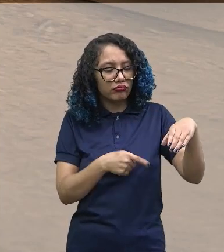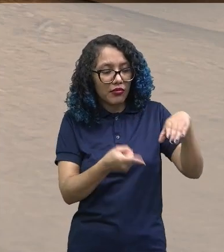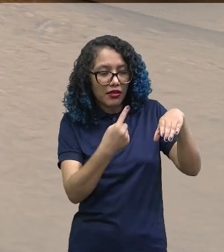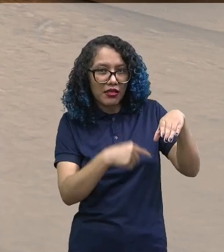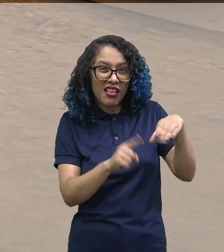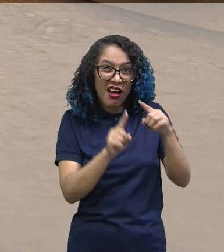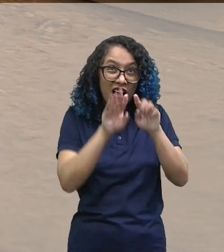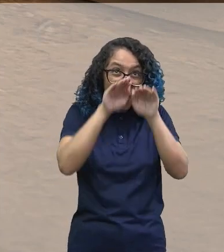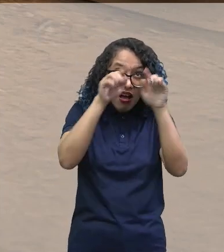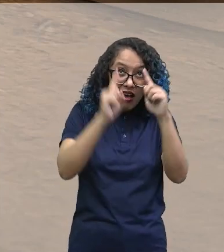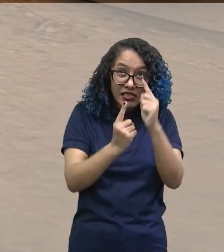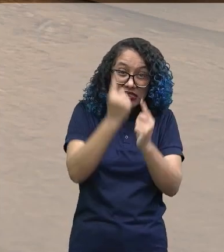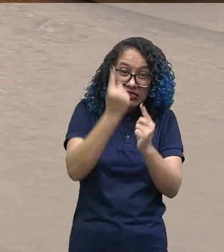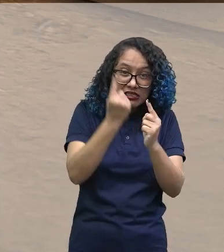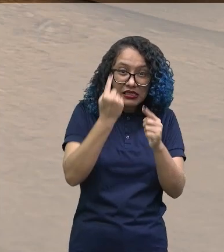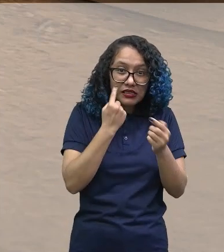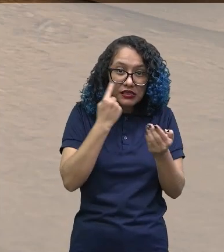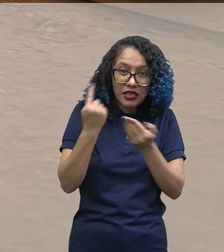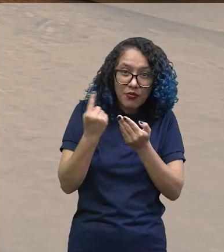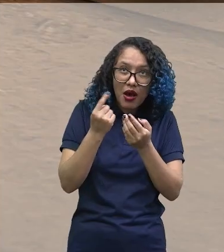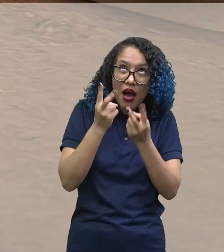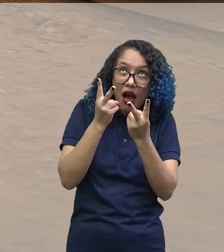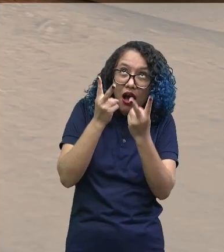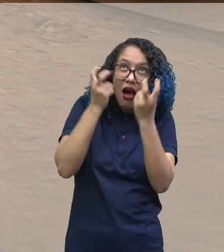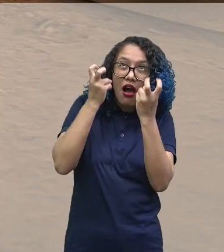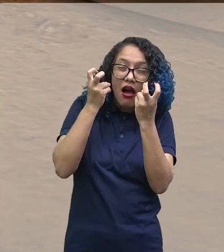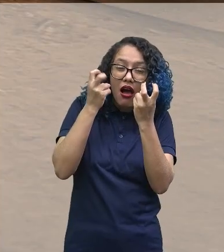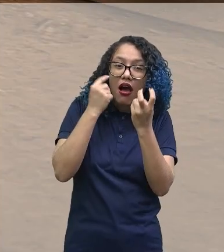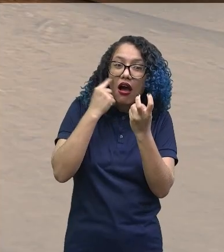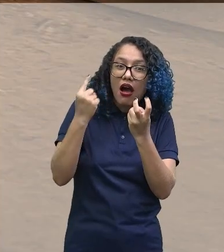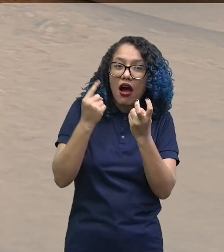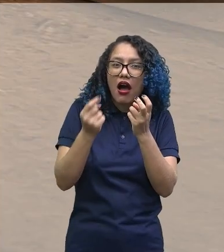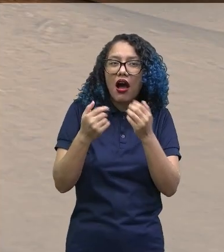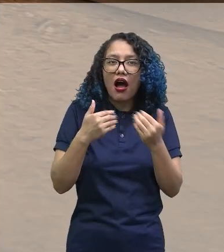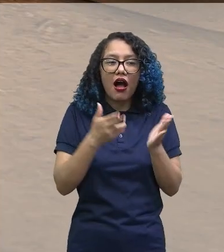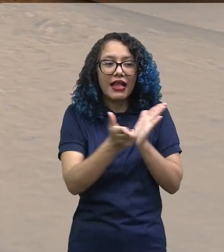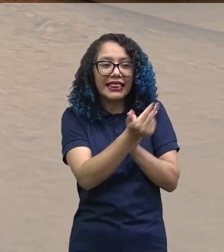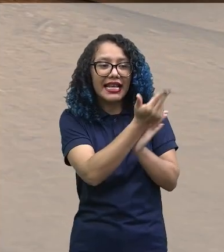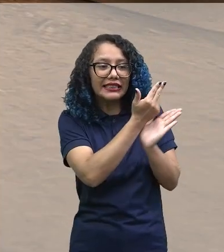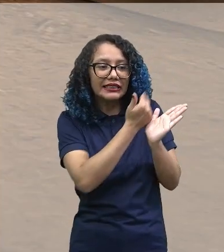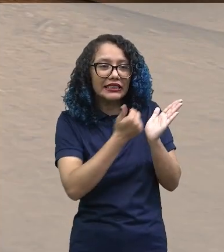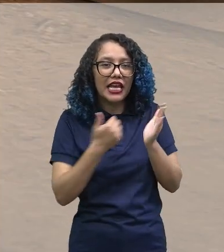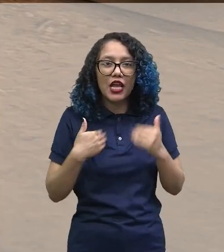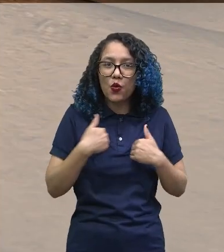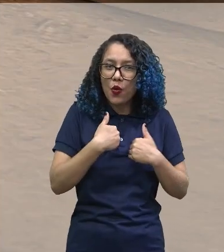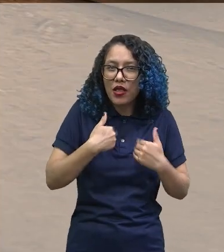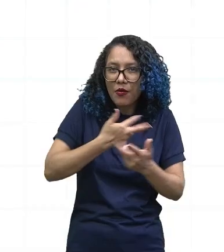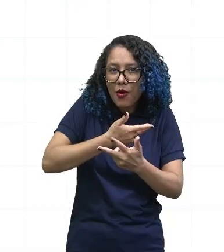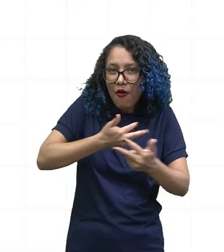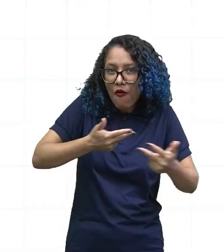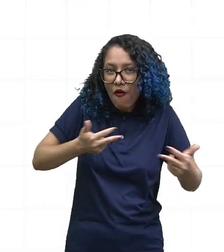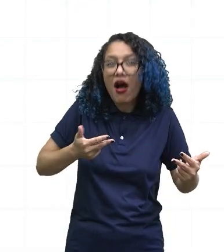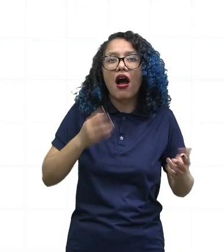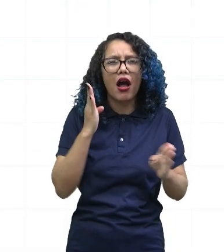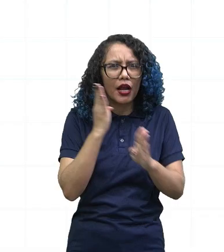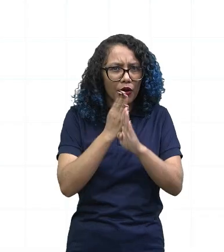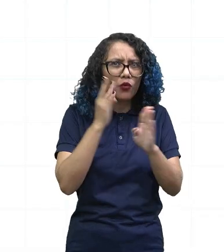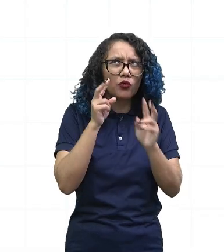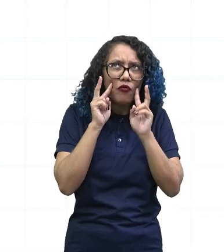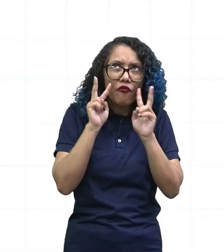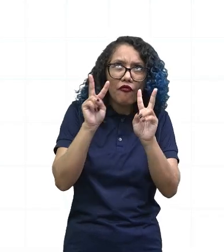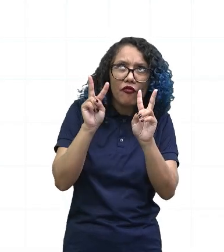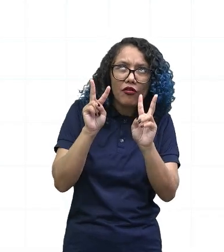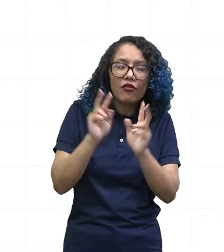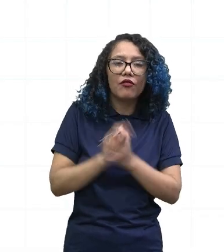pode observar ali na imagem, tá? E agora eu vou mostrar um pouco mais, a gente vai tentar caminhar, né, Risolda? Isso. Um